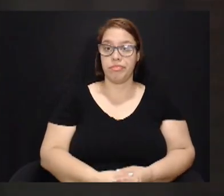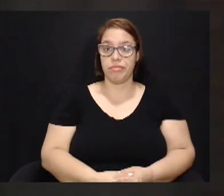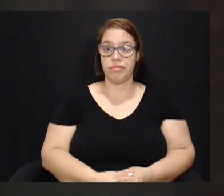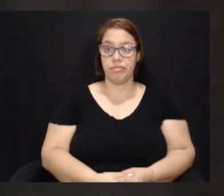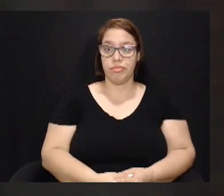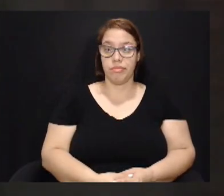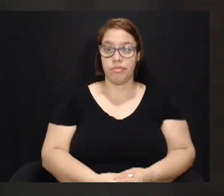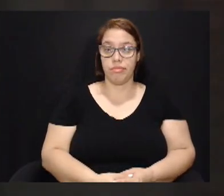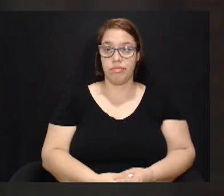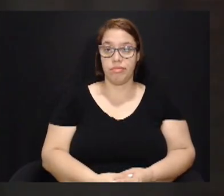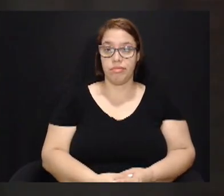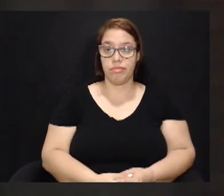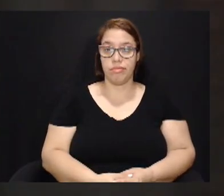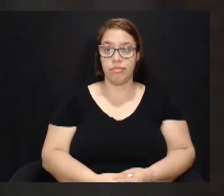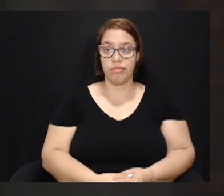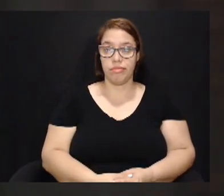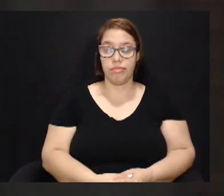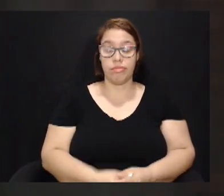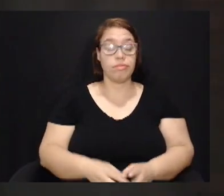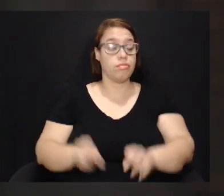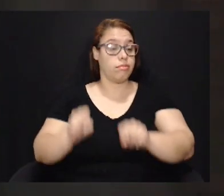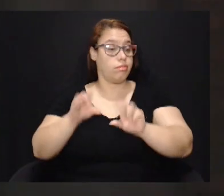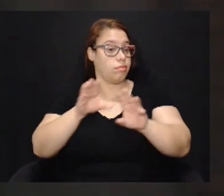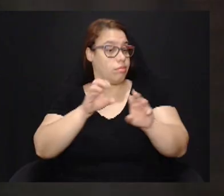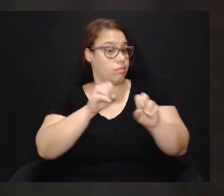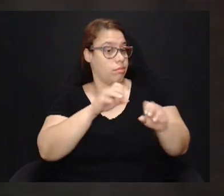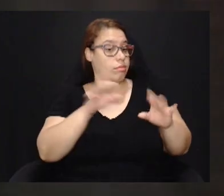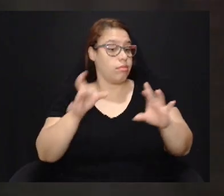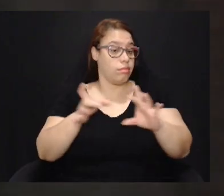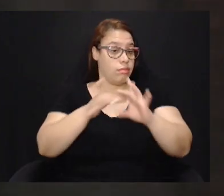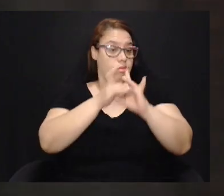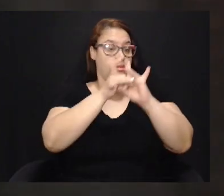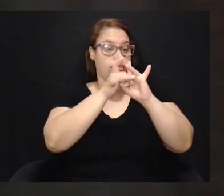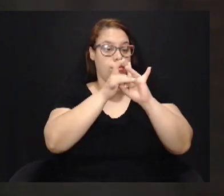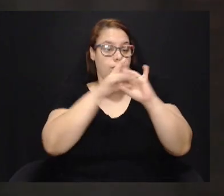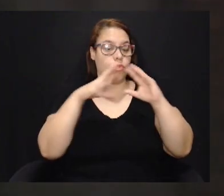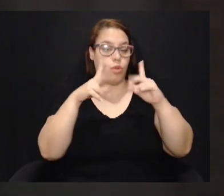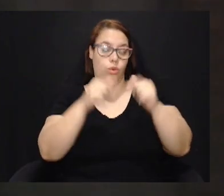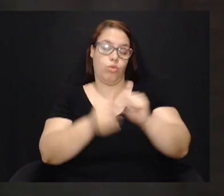né? Então, você vai ensinando, você vai conectando tudo isso, né?